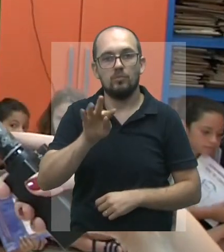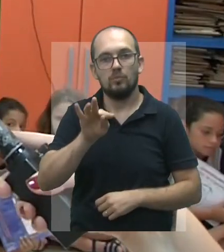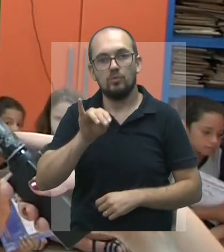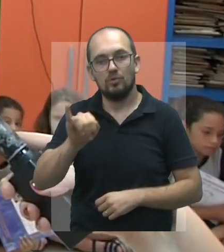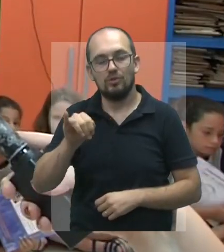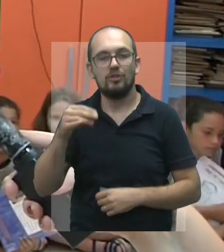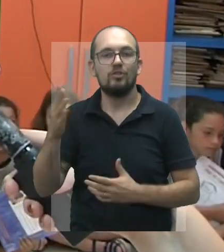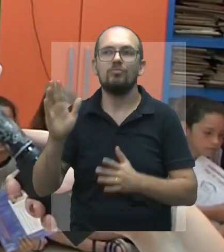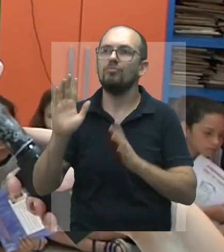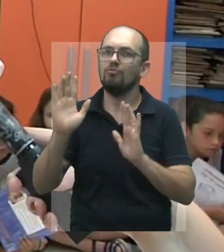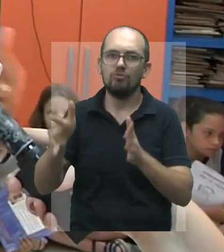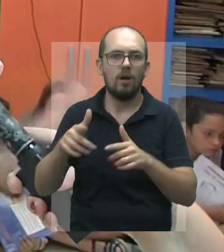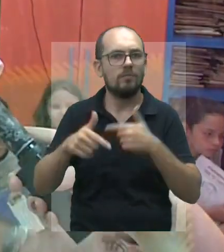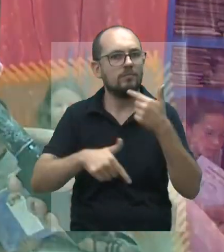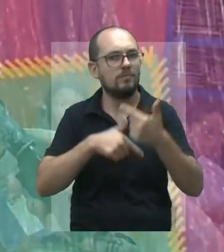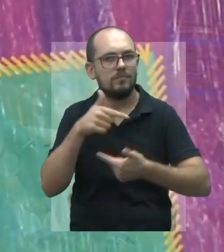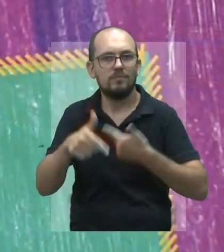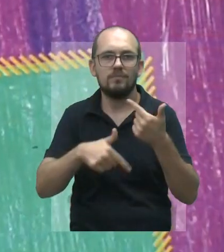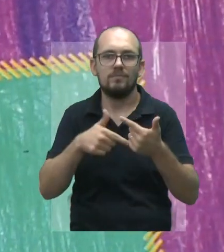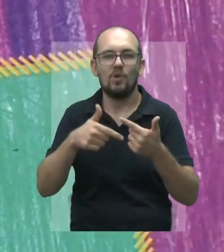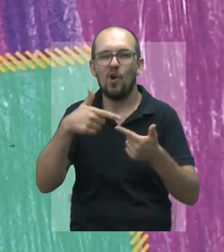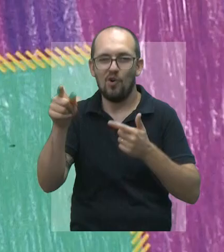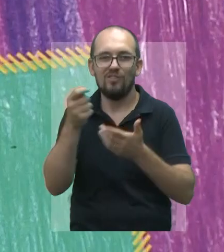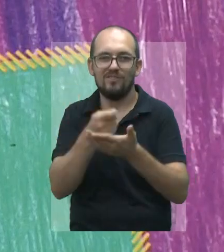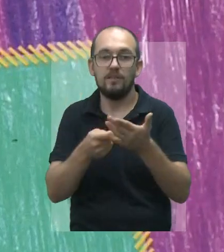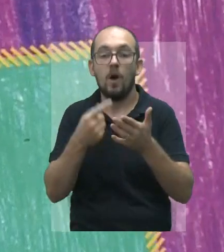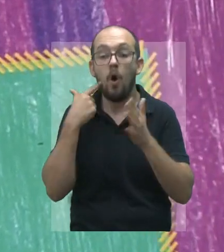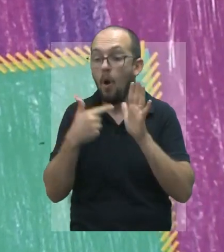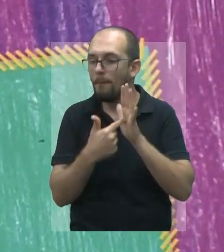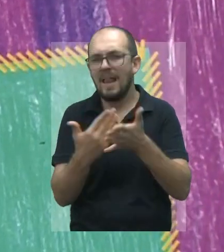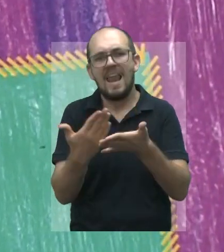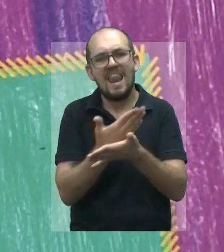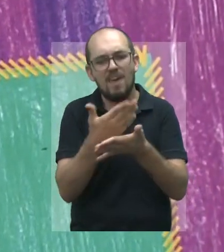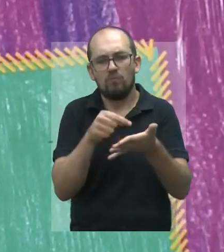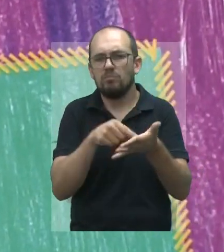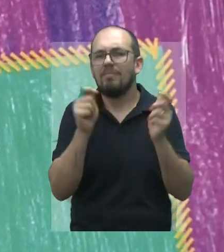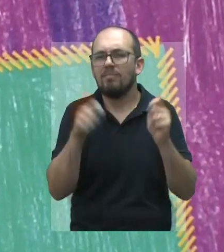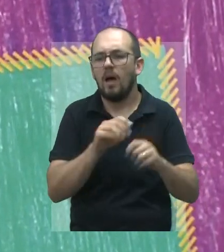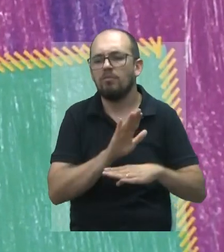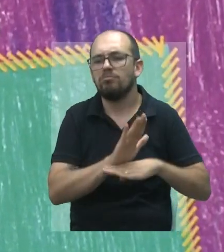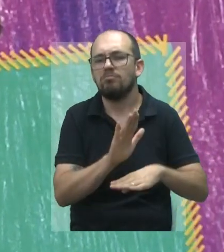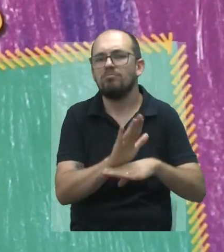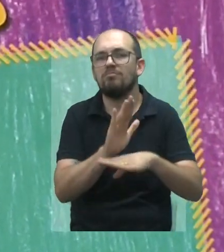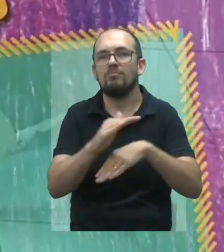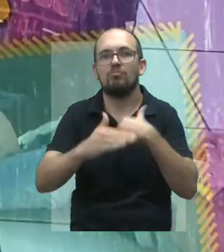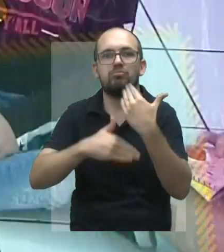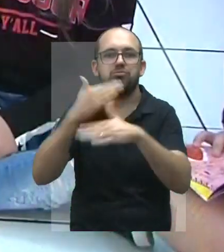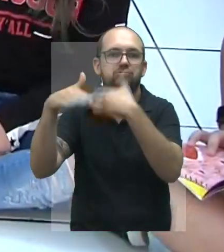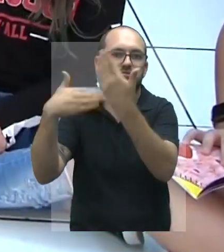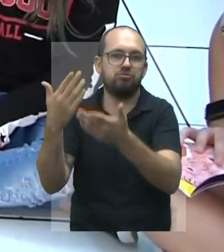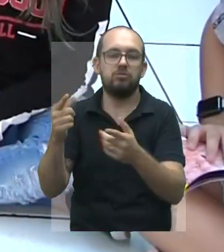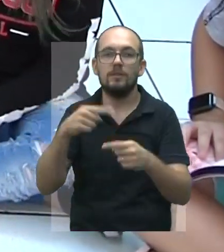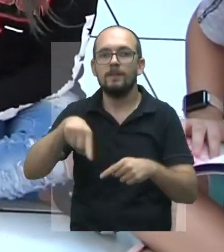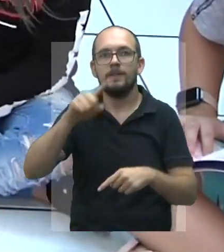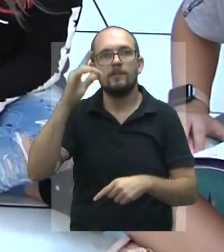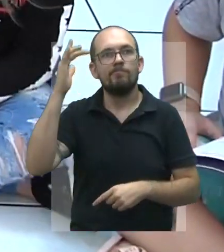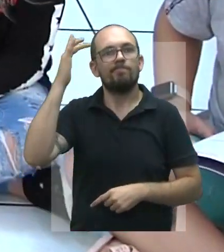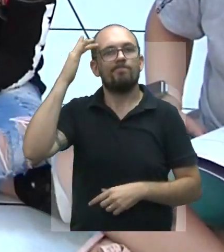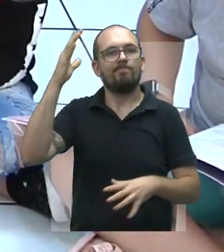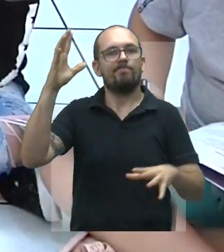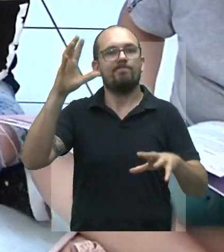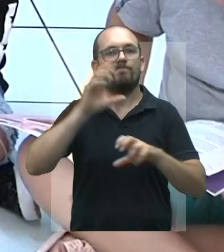trabalhamos outros escritores para mostrar realmente o universo da escrita e da leitura, né? Fazer com que eles se tornem não